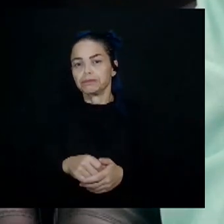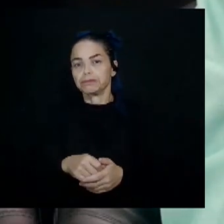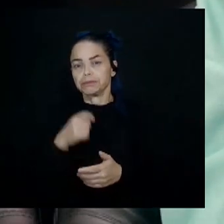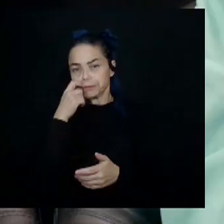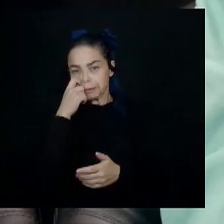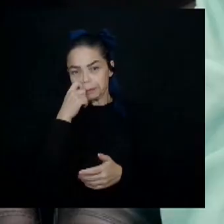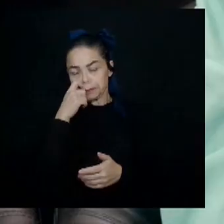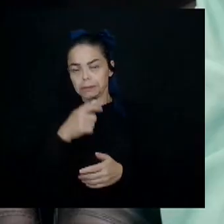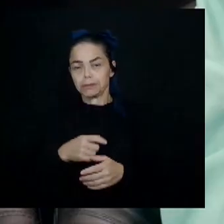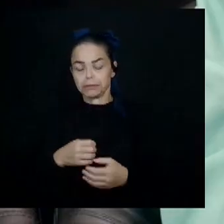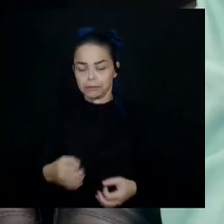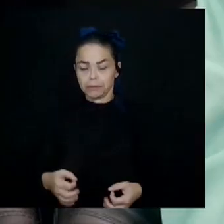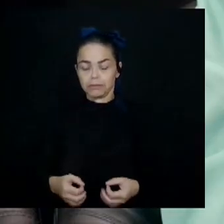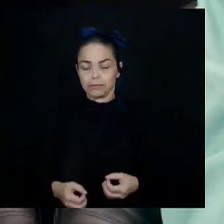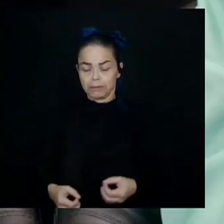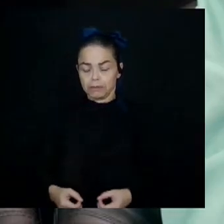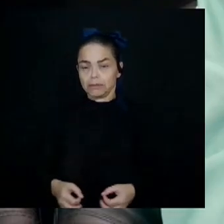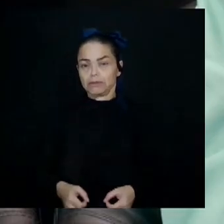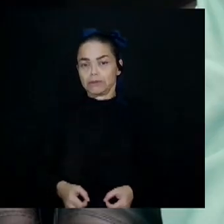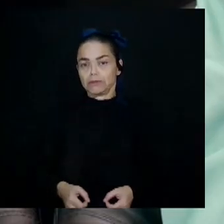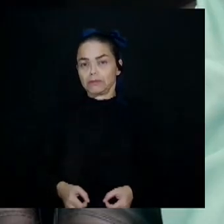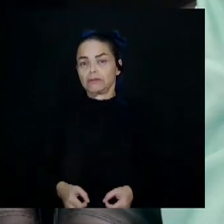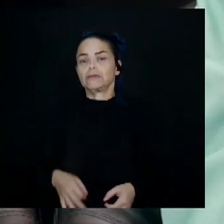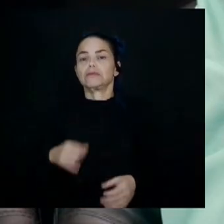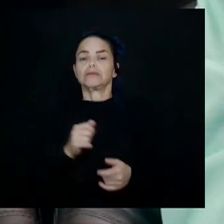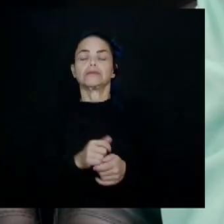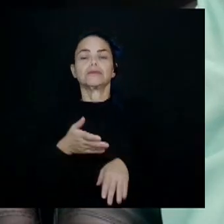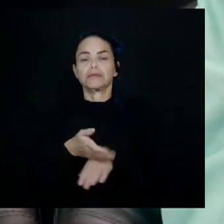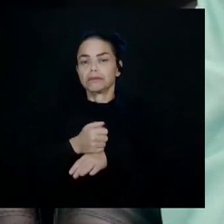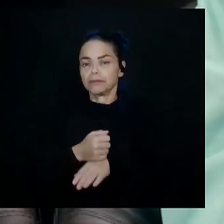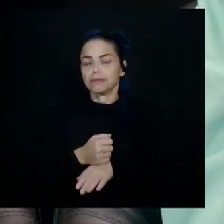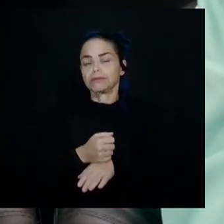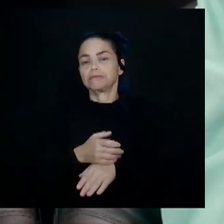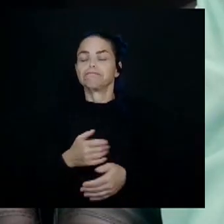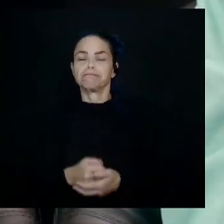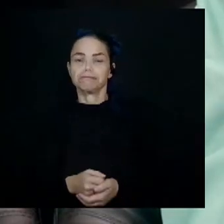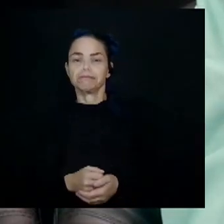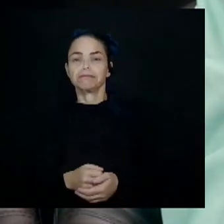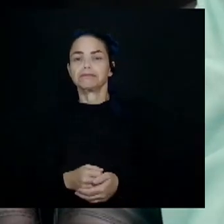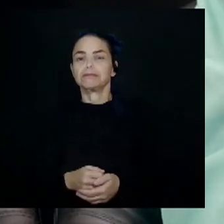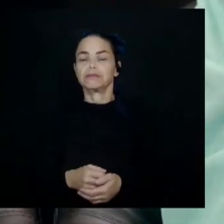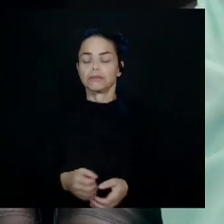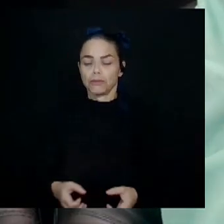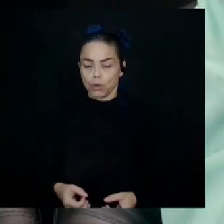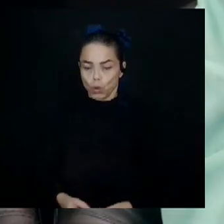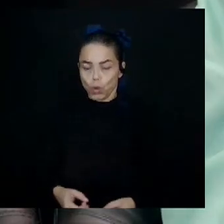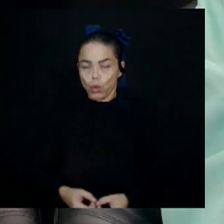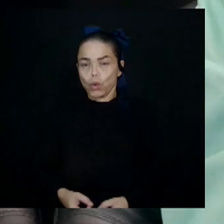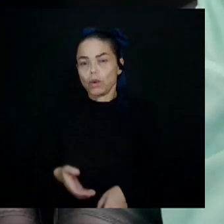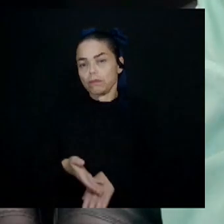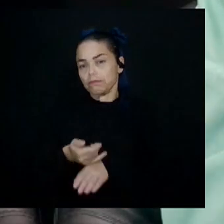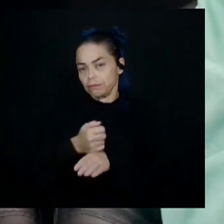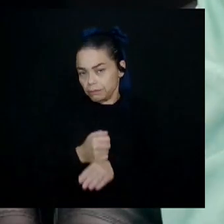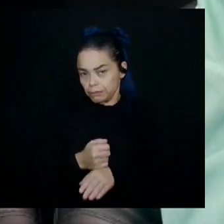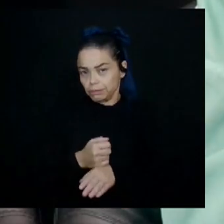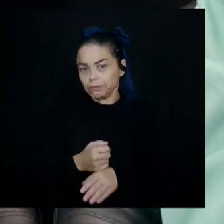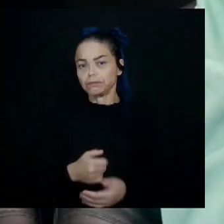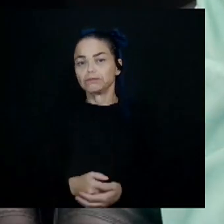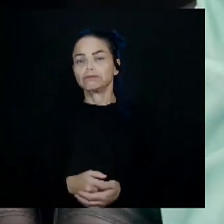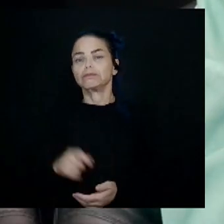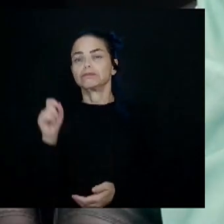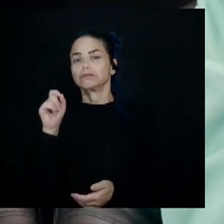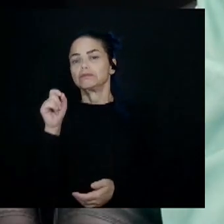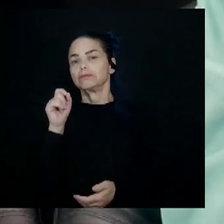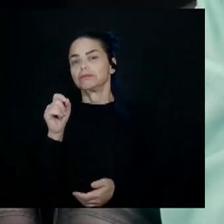da hora, se esse testículo está funcionando antes da hora ou antecipadamente, o que fez